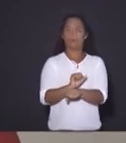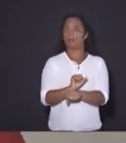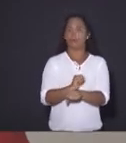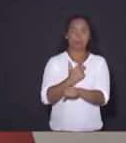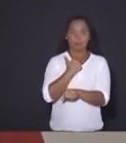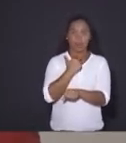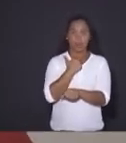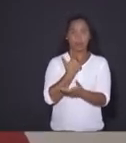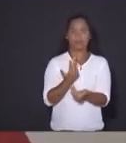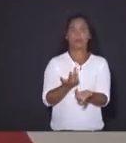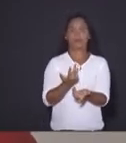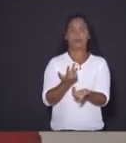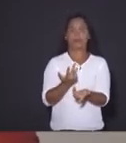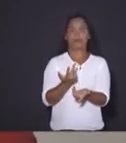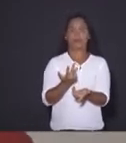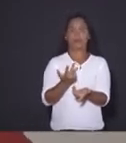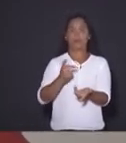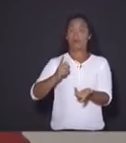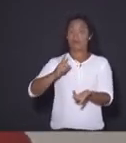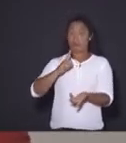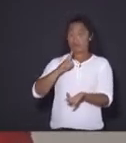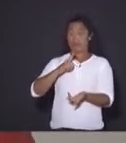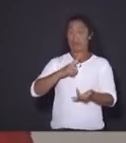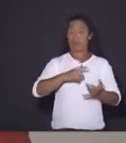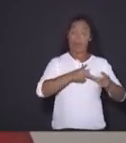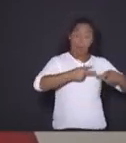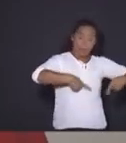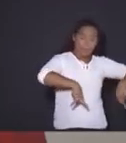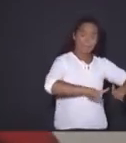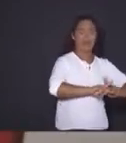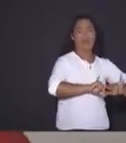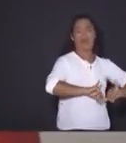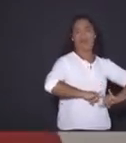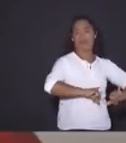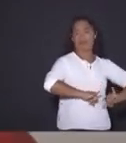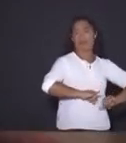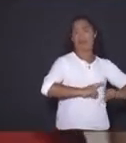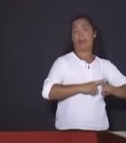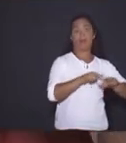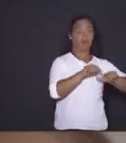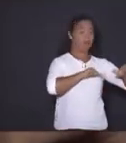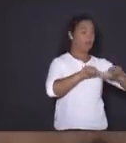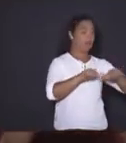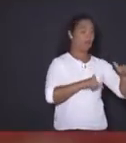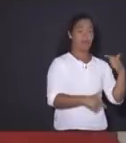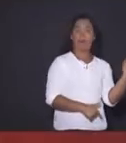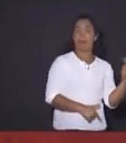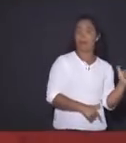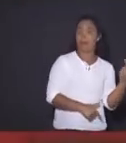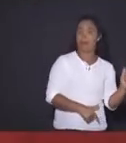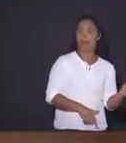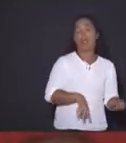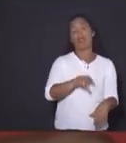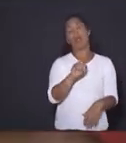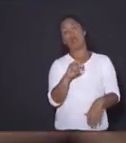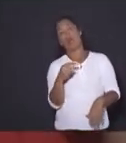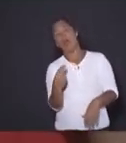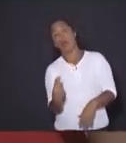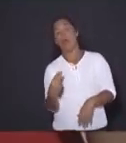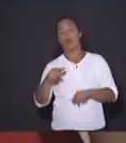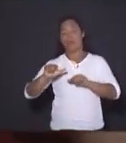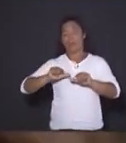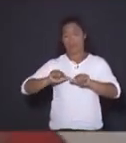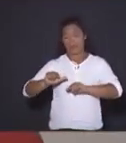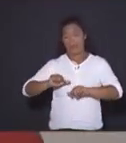vem de um lado o sofrimento do povo está desempregado ou quem está empregado está com uma uma carga muito pesada